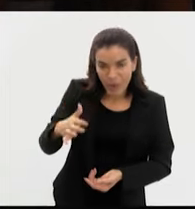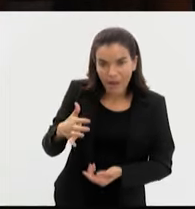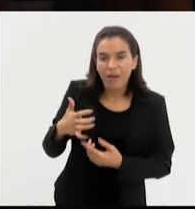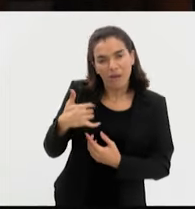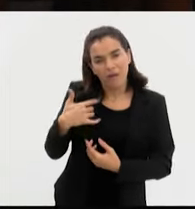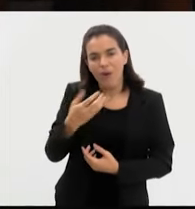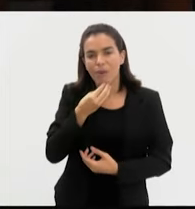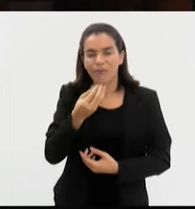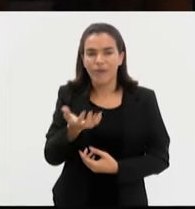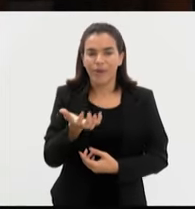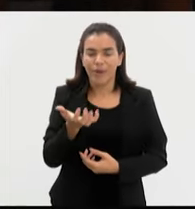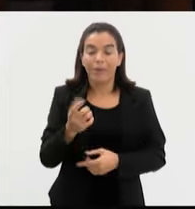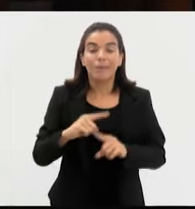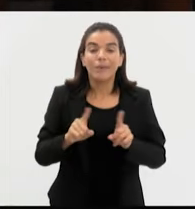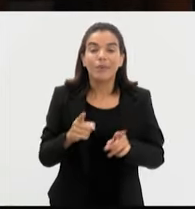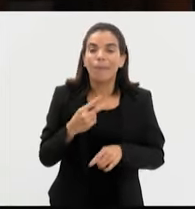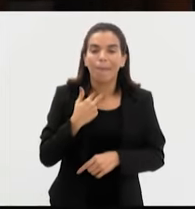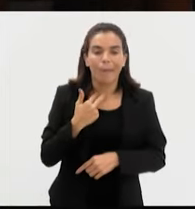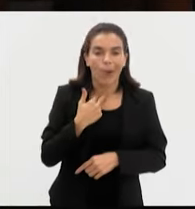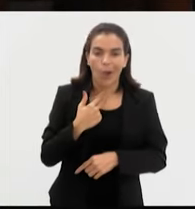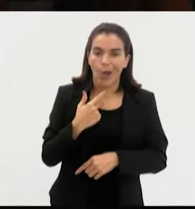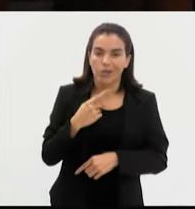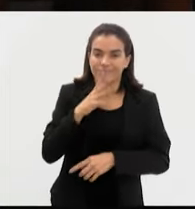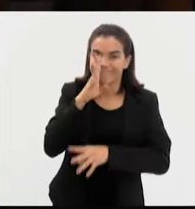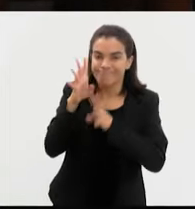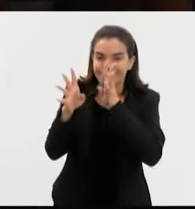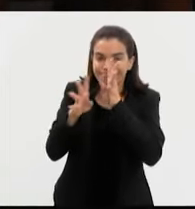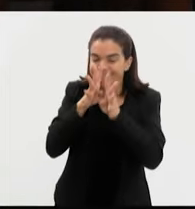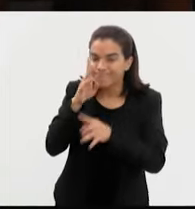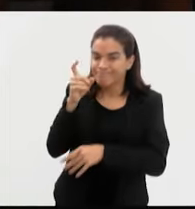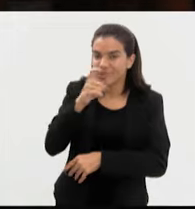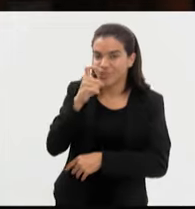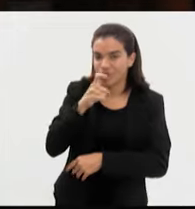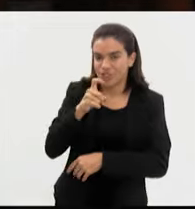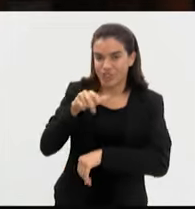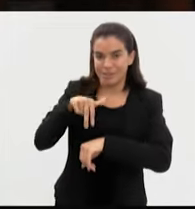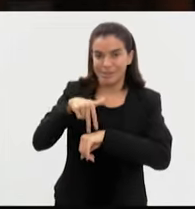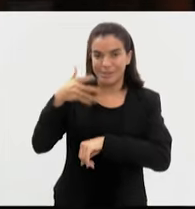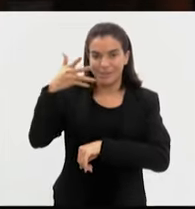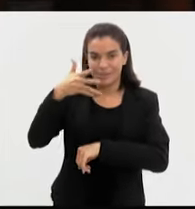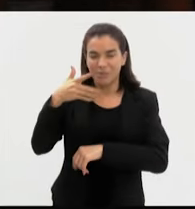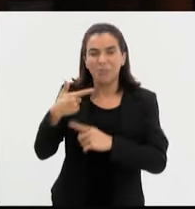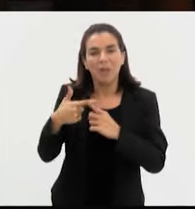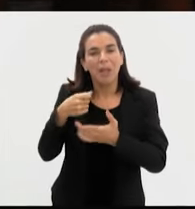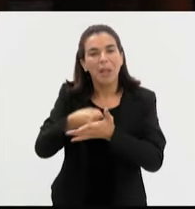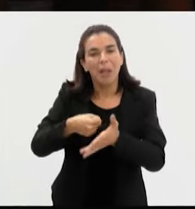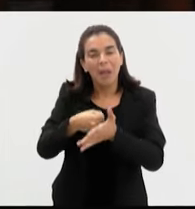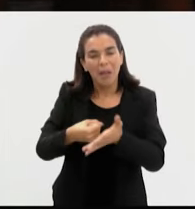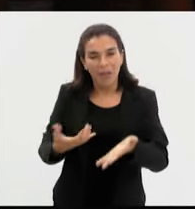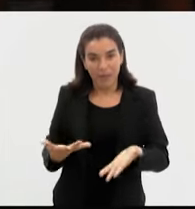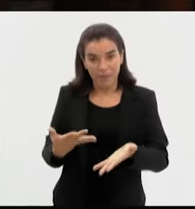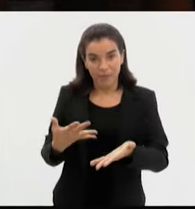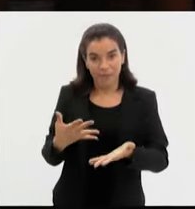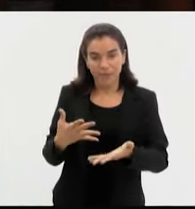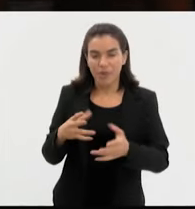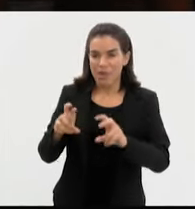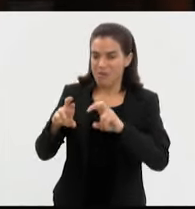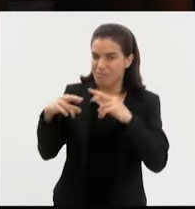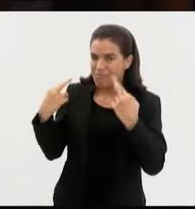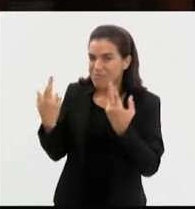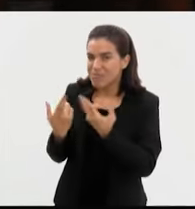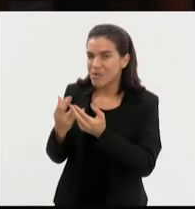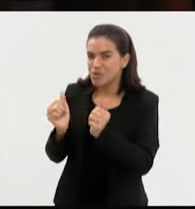quero mas eu não posso chegar aqui e mentir agora Carlinho que que você tá brigando fui lá me reuni com o